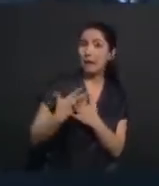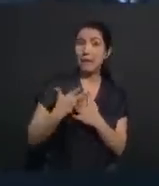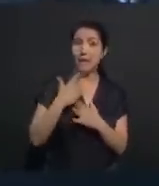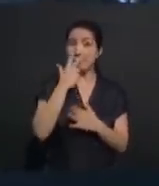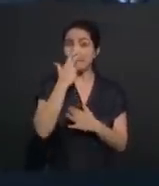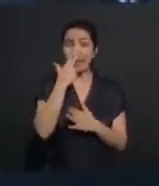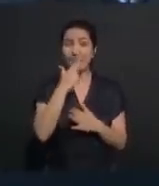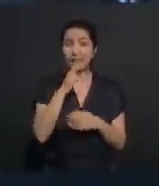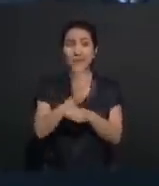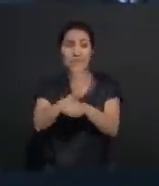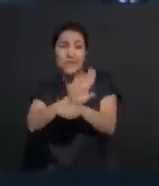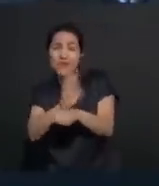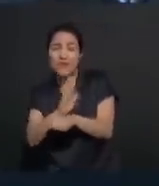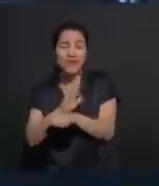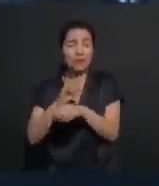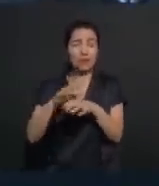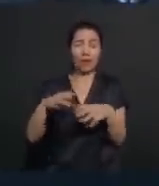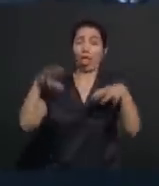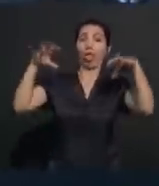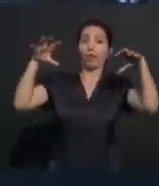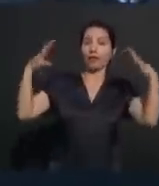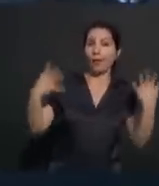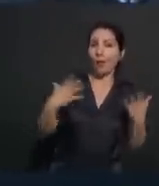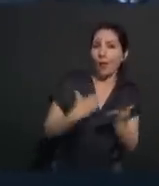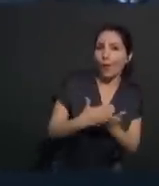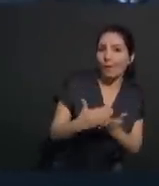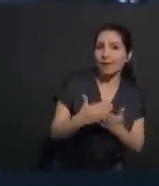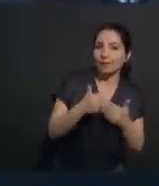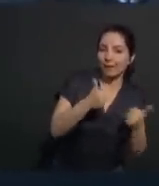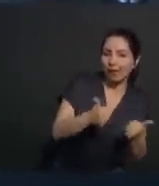depois fica péssima, depois cai na horrorosa.